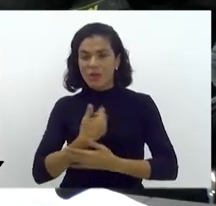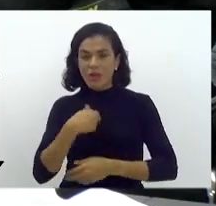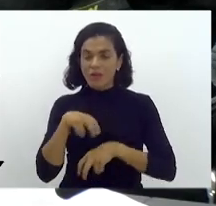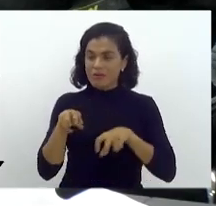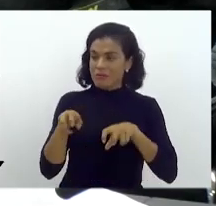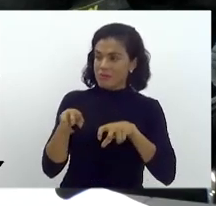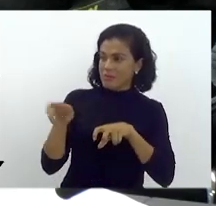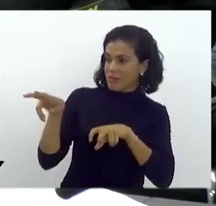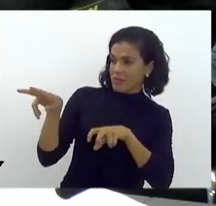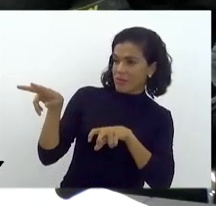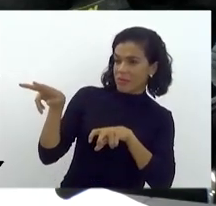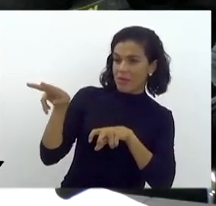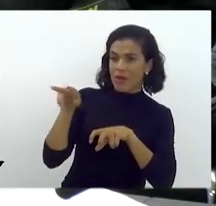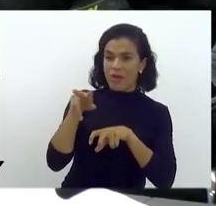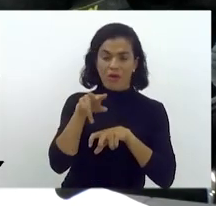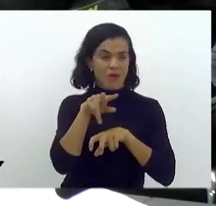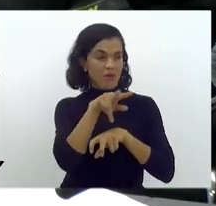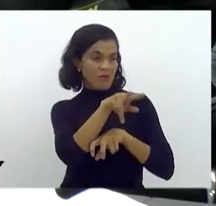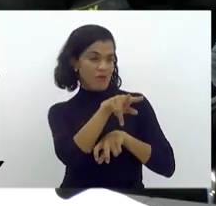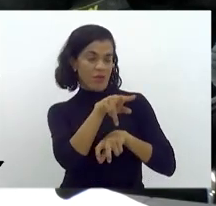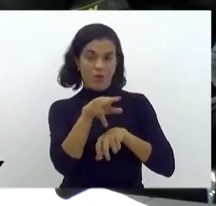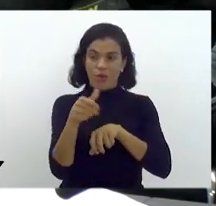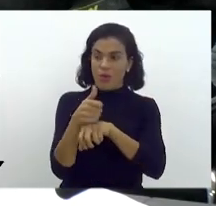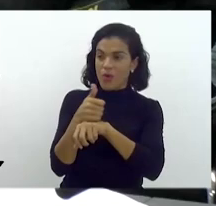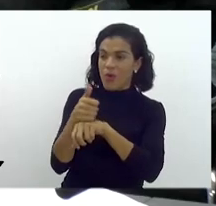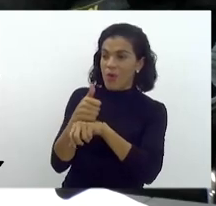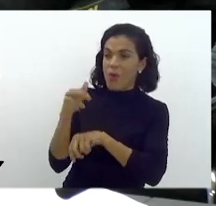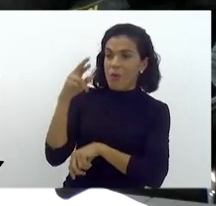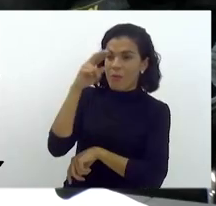com as falas dos Senhores peritos